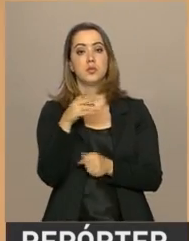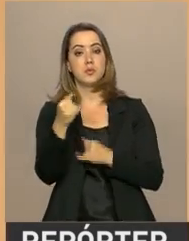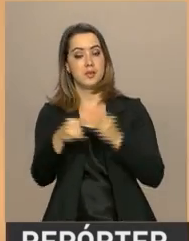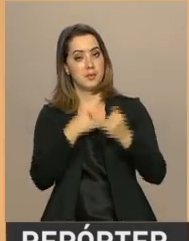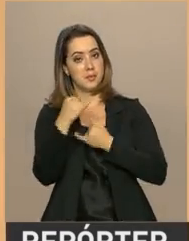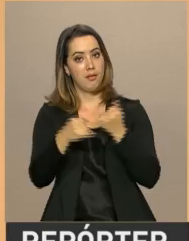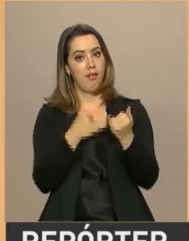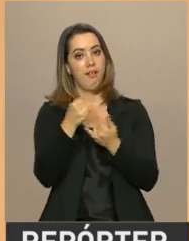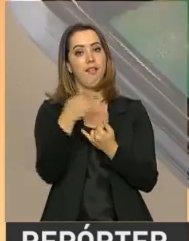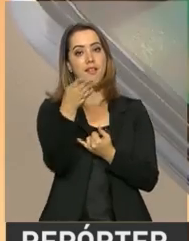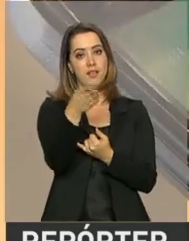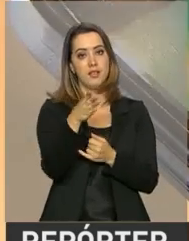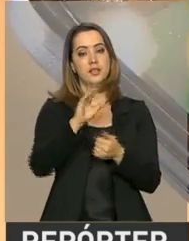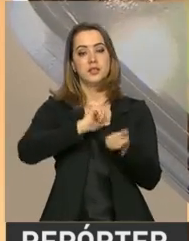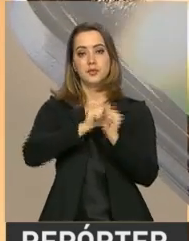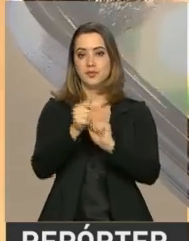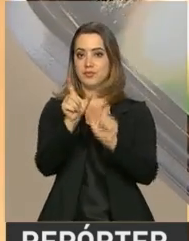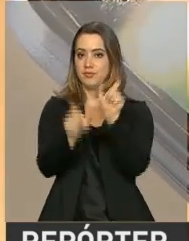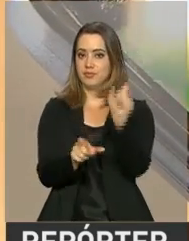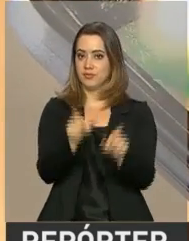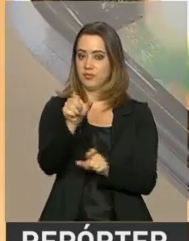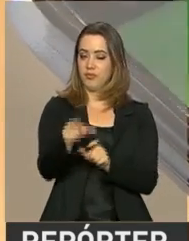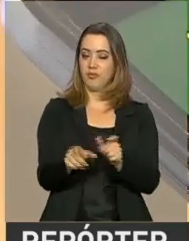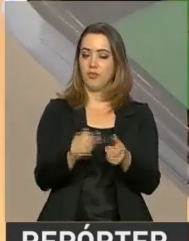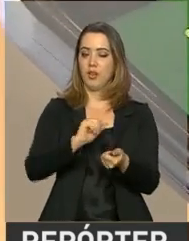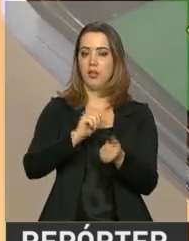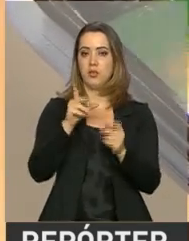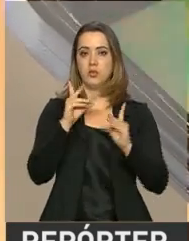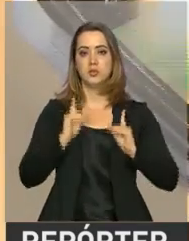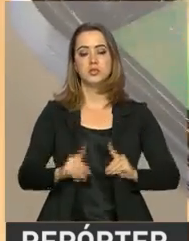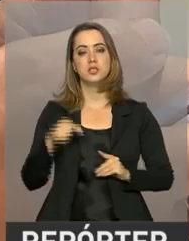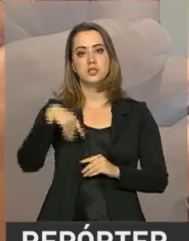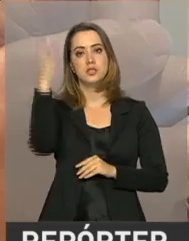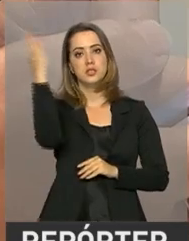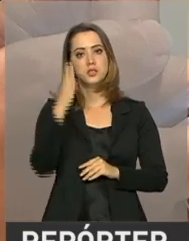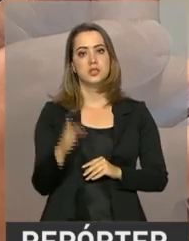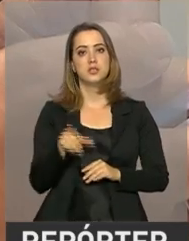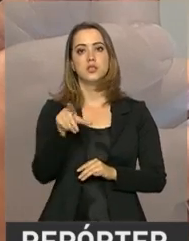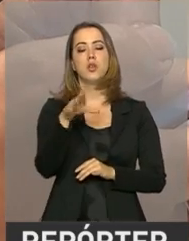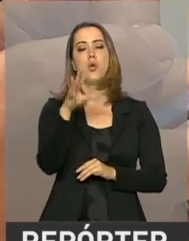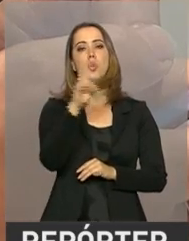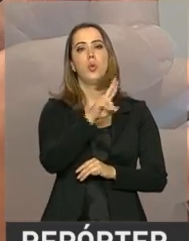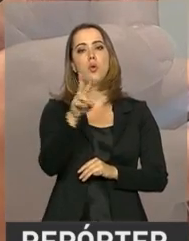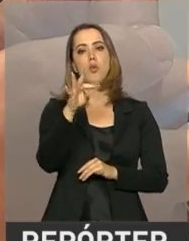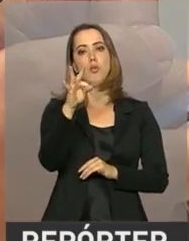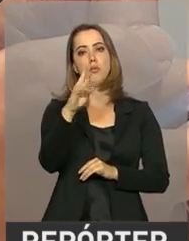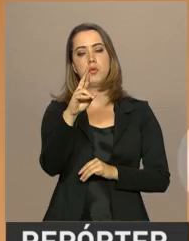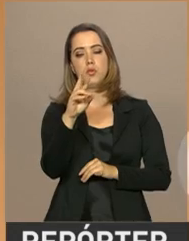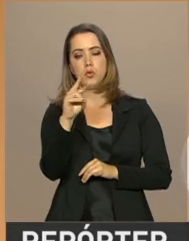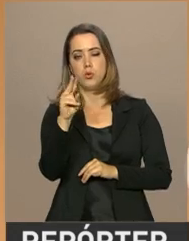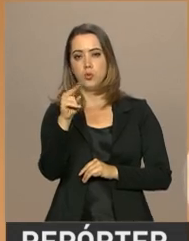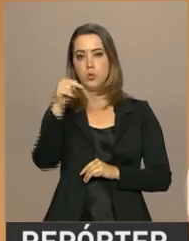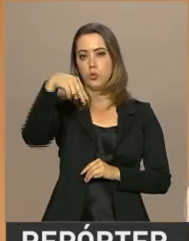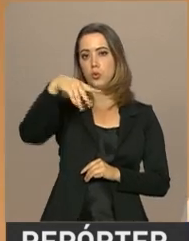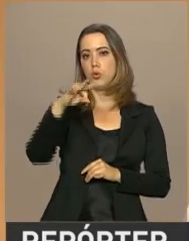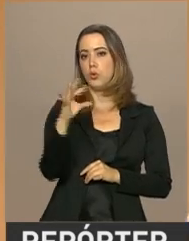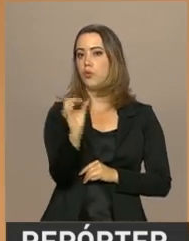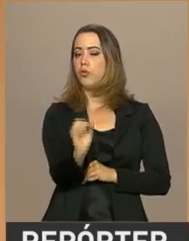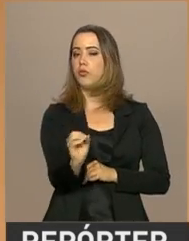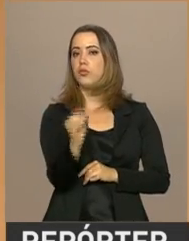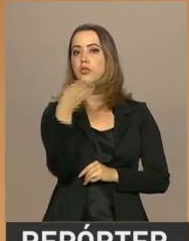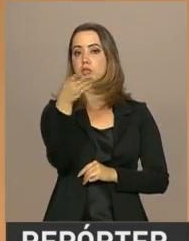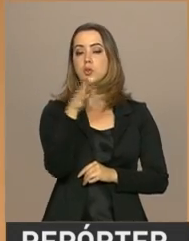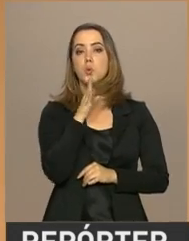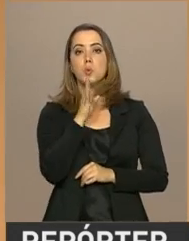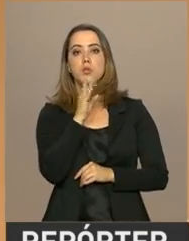os atletas brasileiros. O aplicativo Trunfo Brasil 2016 foi desenvolvido pelo Ministério do Esporte para que o público